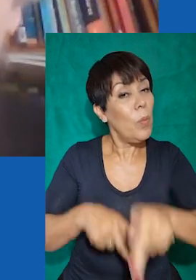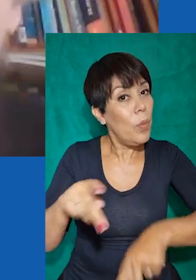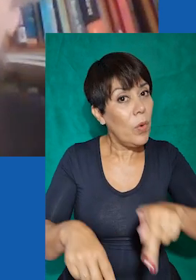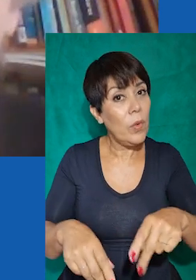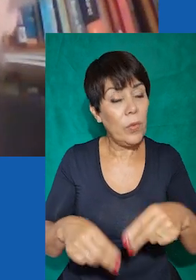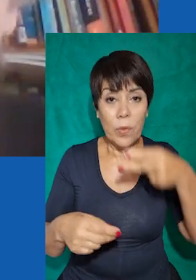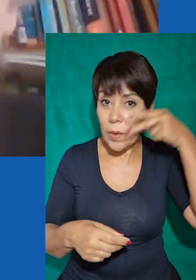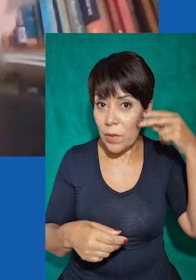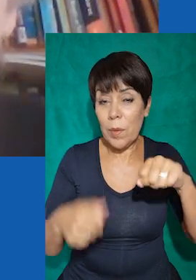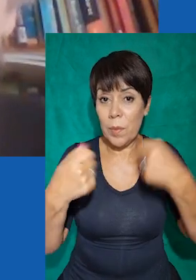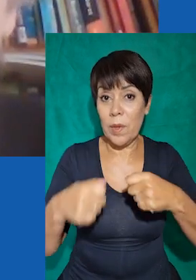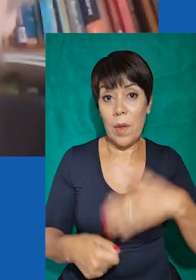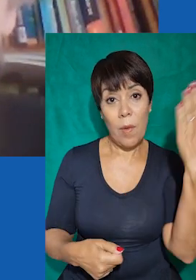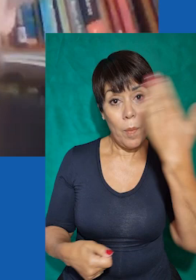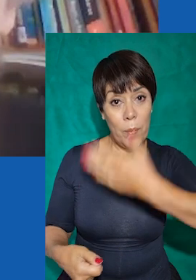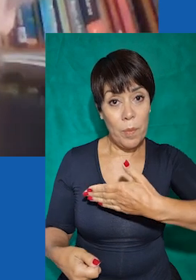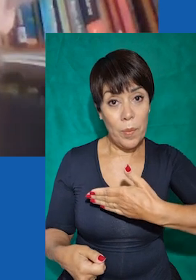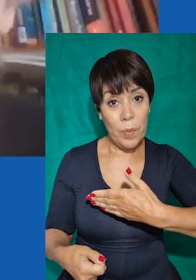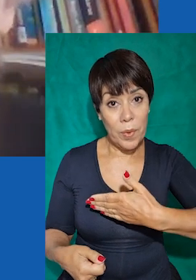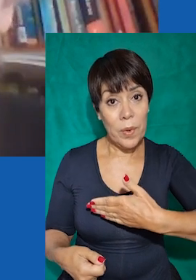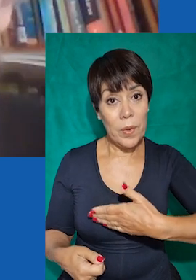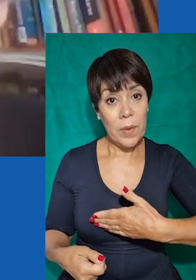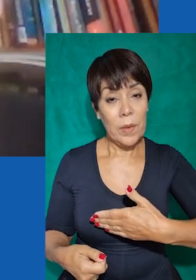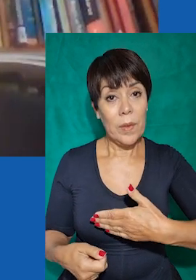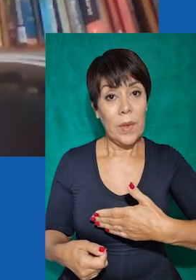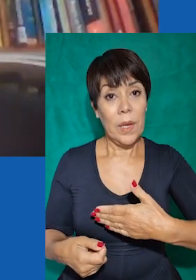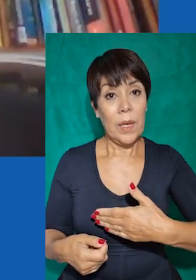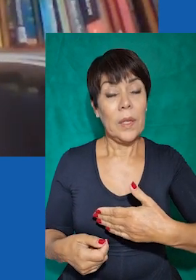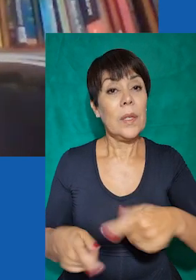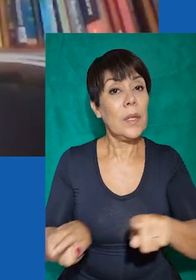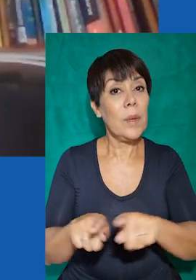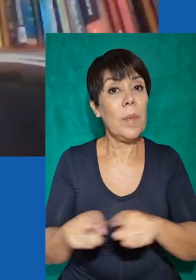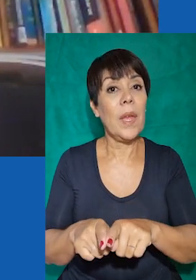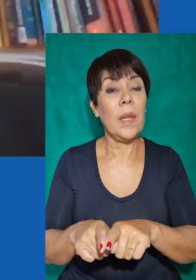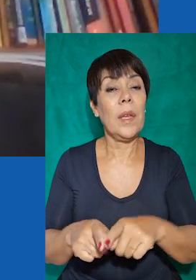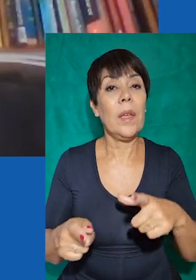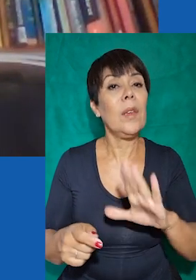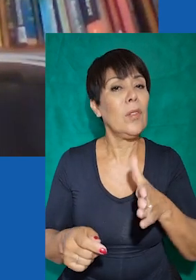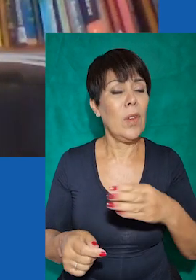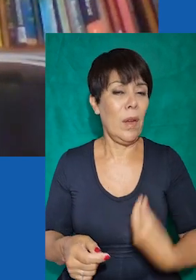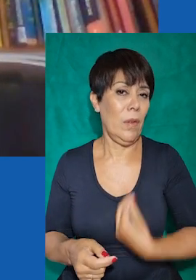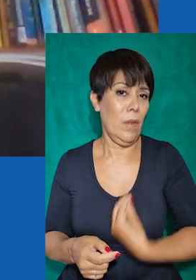deveriam provar o esbulho renitente.